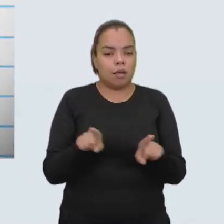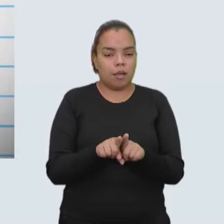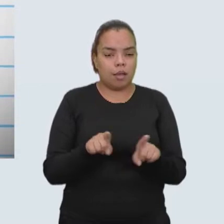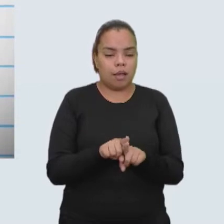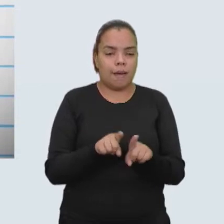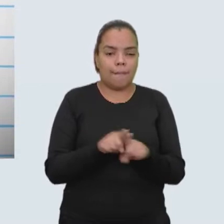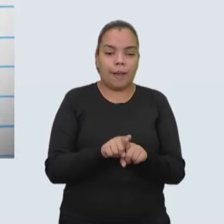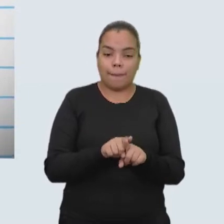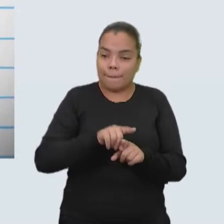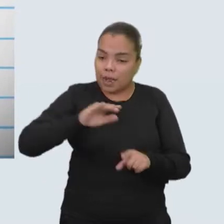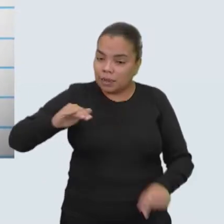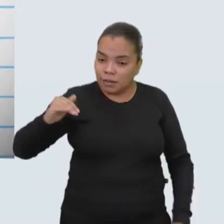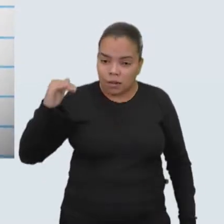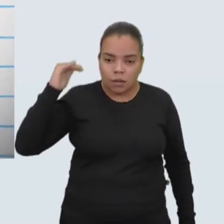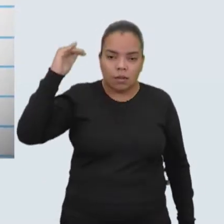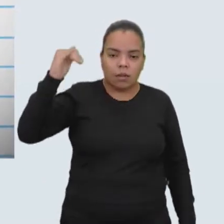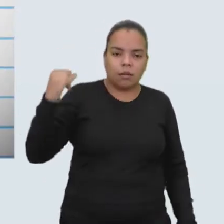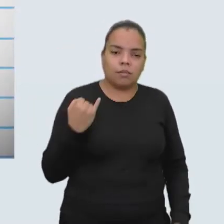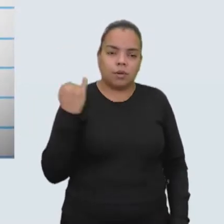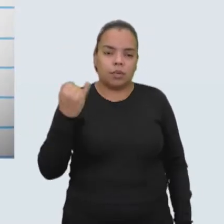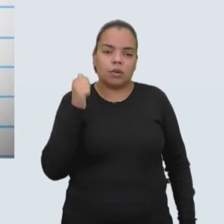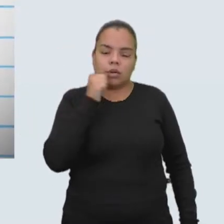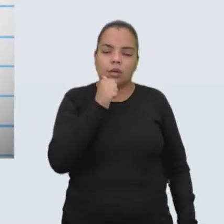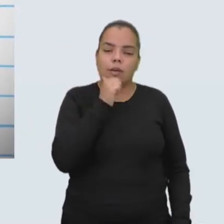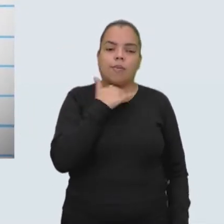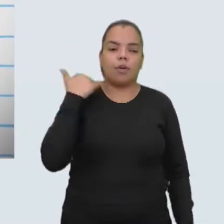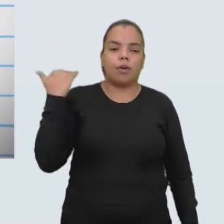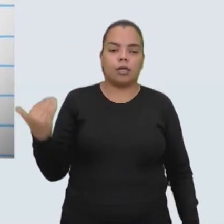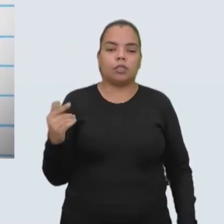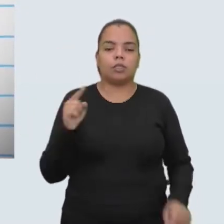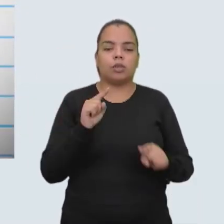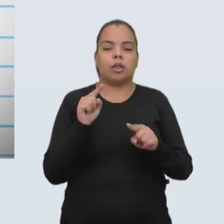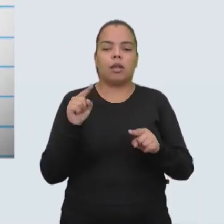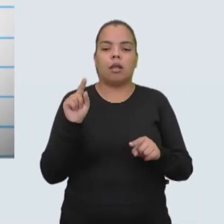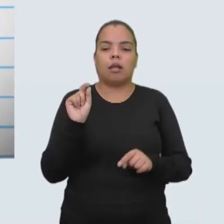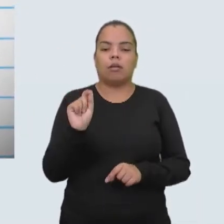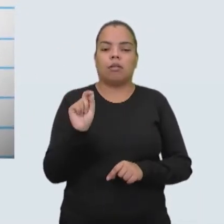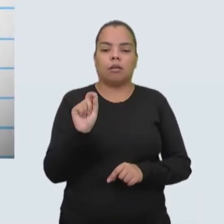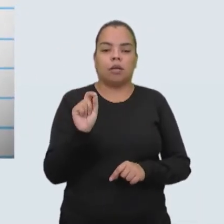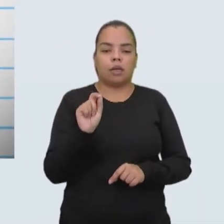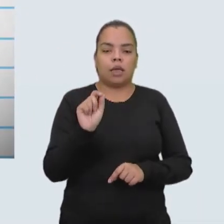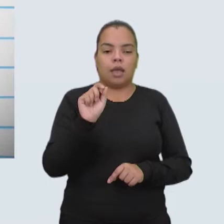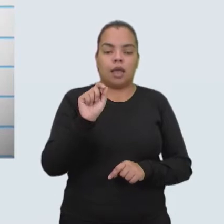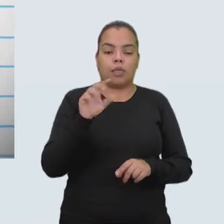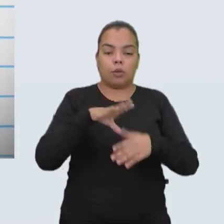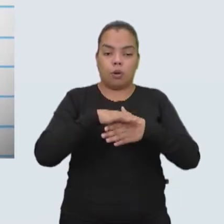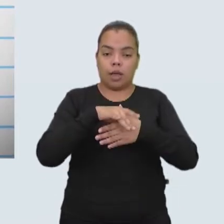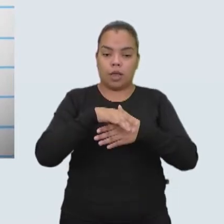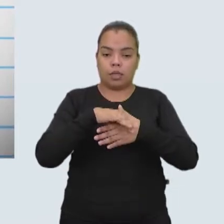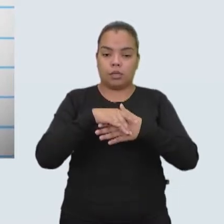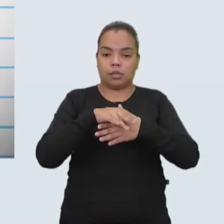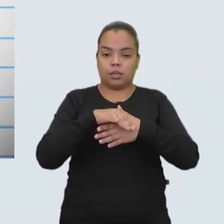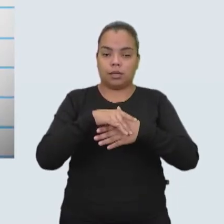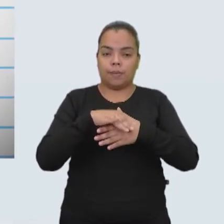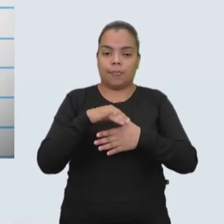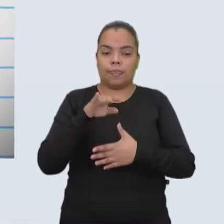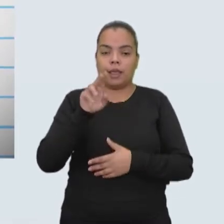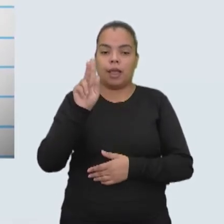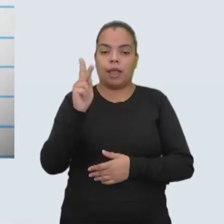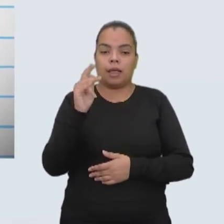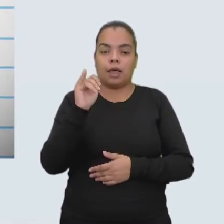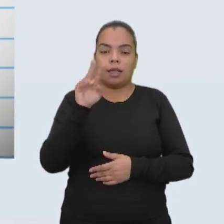óbito no mundo entre as mulheres em idade reprodutiva é o HIV ou AIDS, Meninas e mulheres são